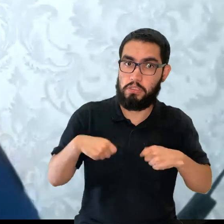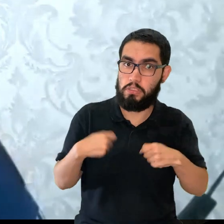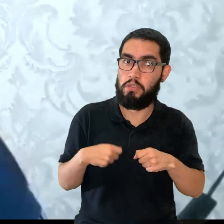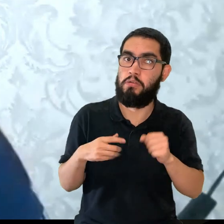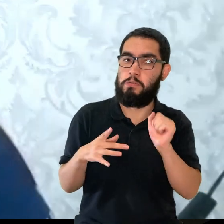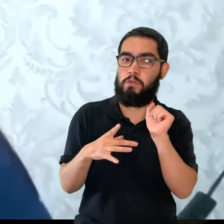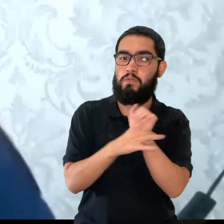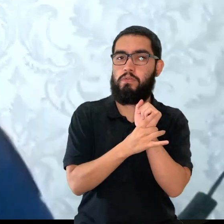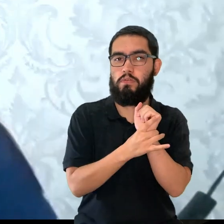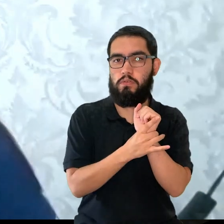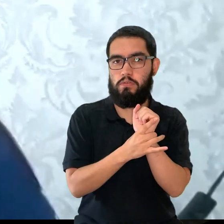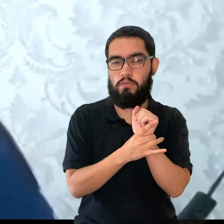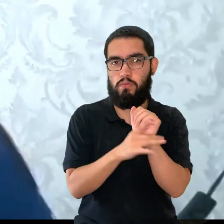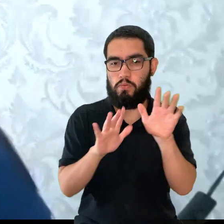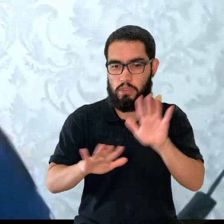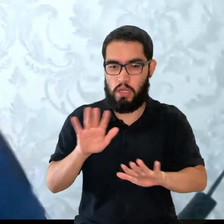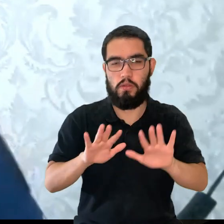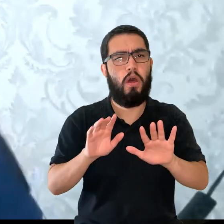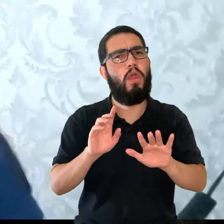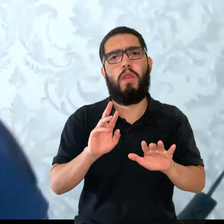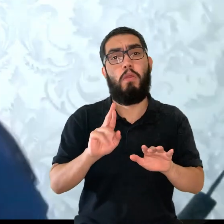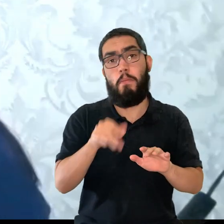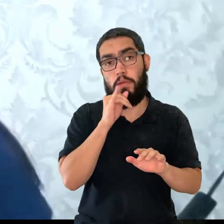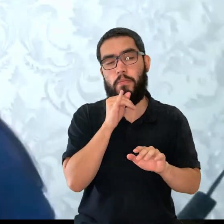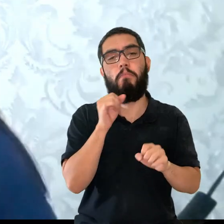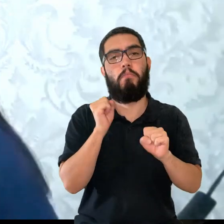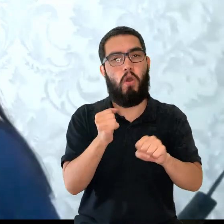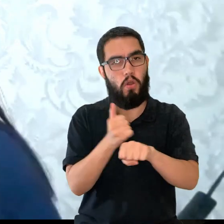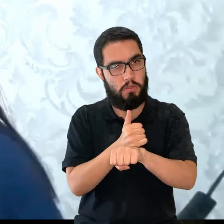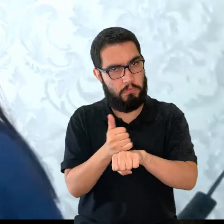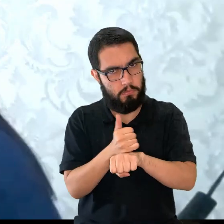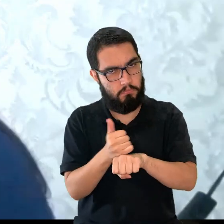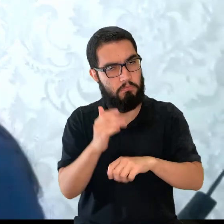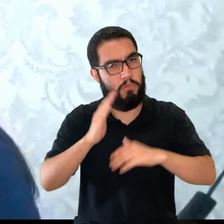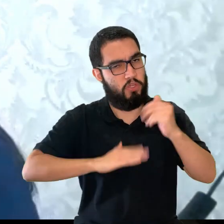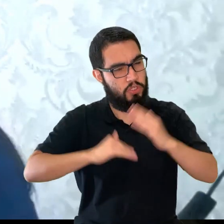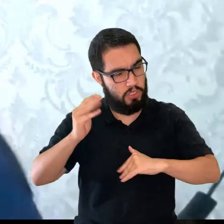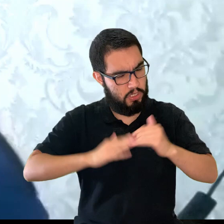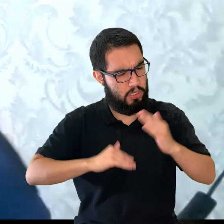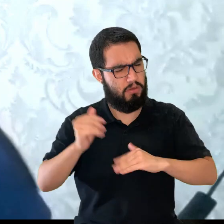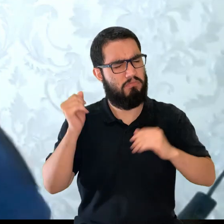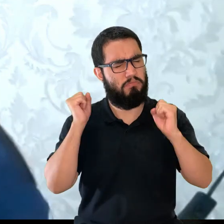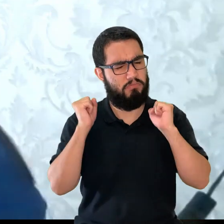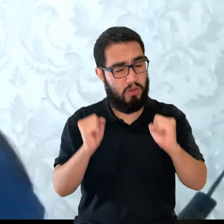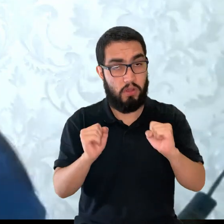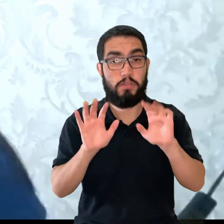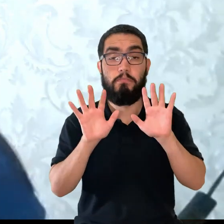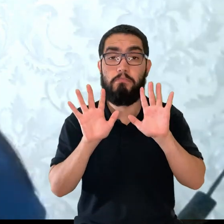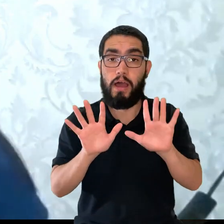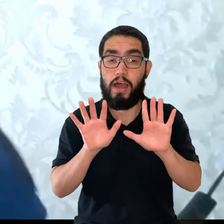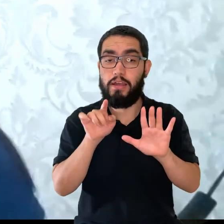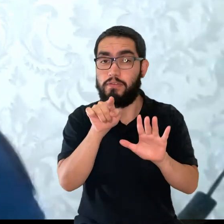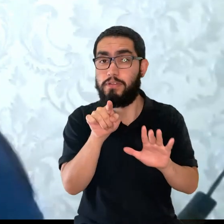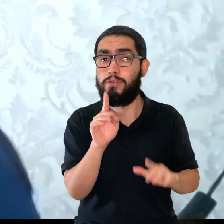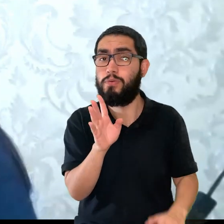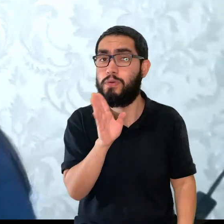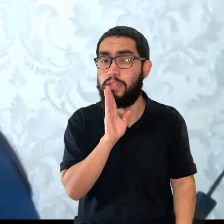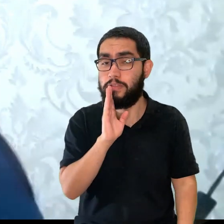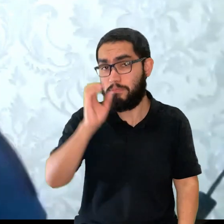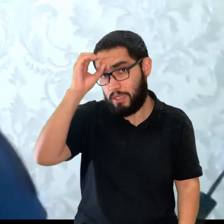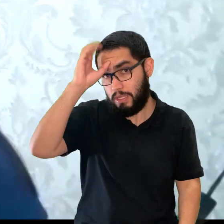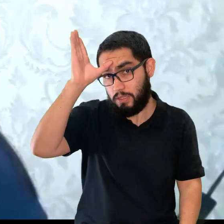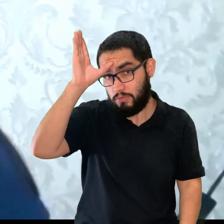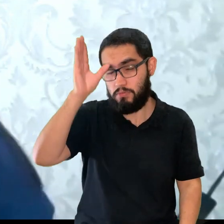está pronto, cuidado. Não é querendo dizer que você não pode praticar, você não pode assumir um trabalho. Pode, mas dentro dos